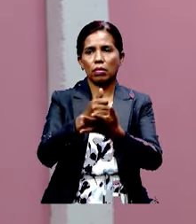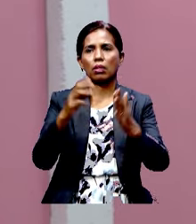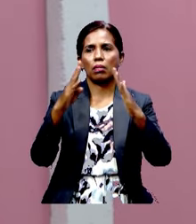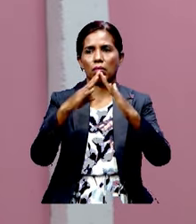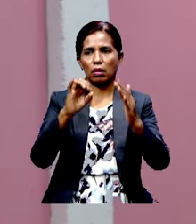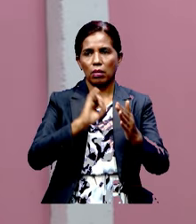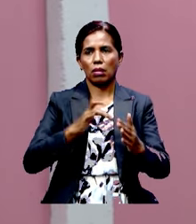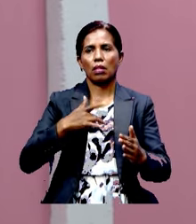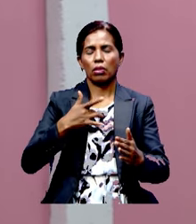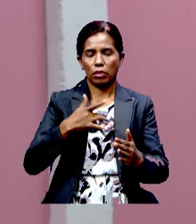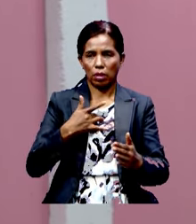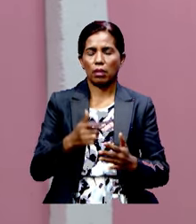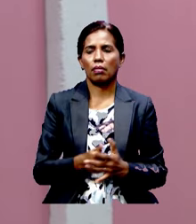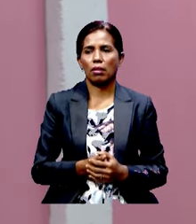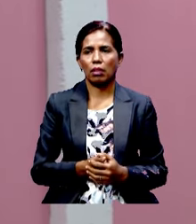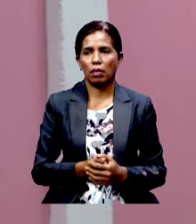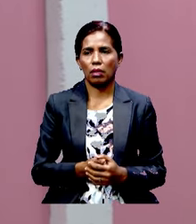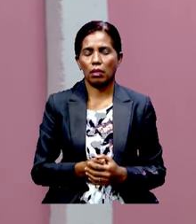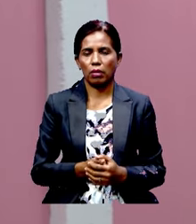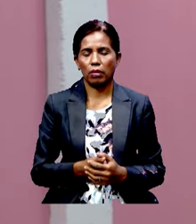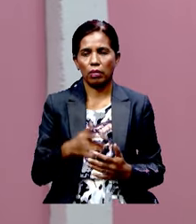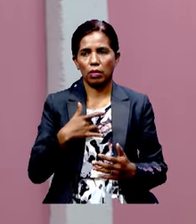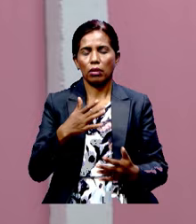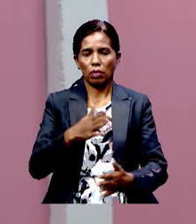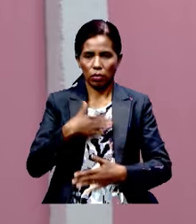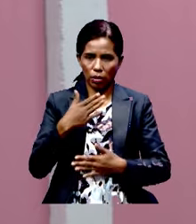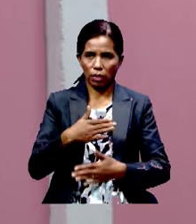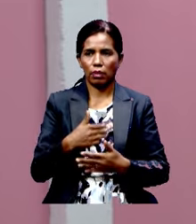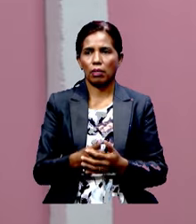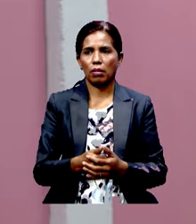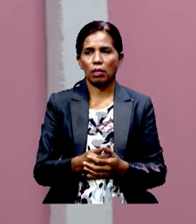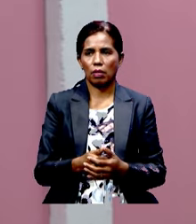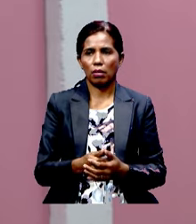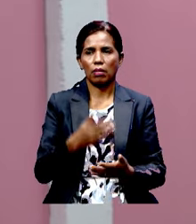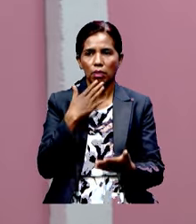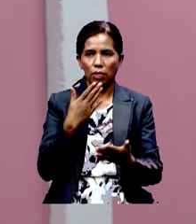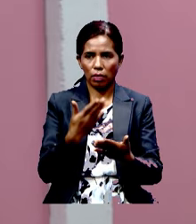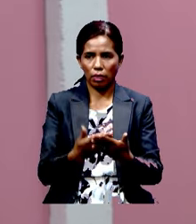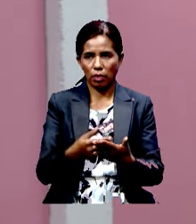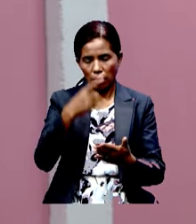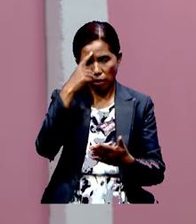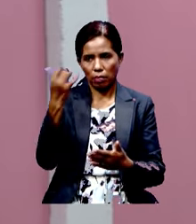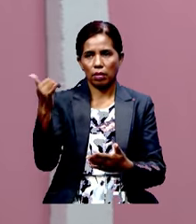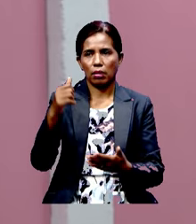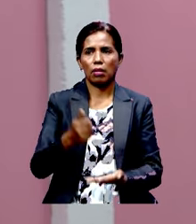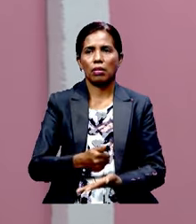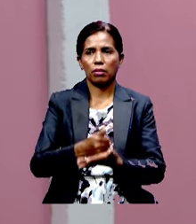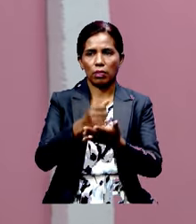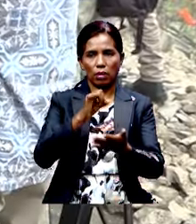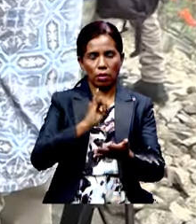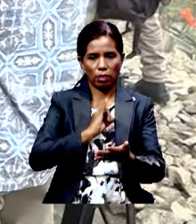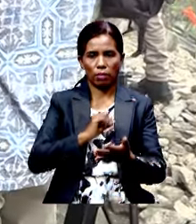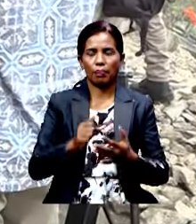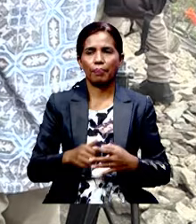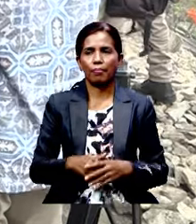hansane mos sab sinti katak hau mos hanu mos dia tamba sira si azura hau